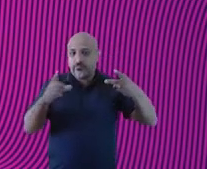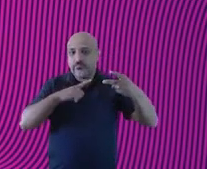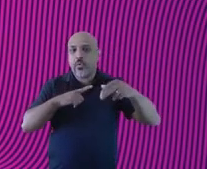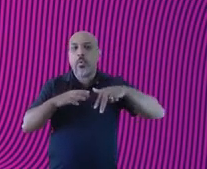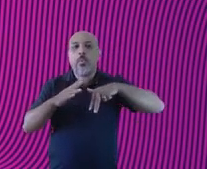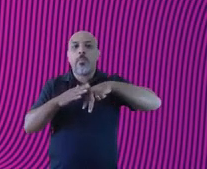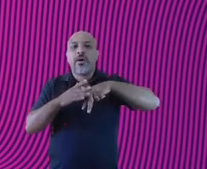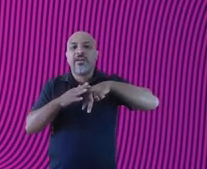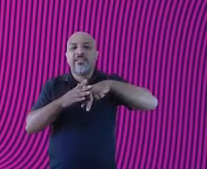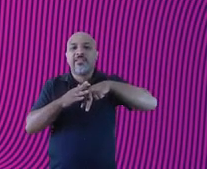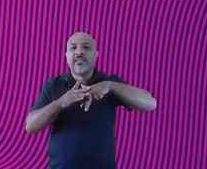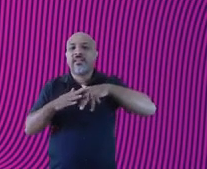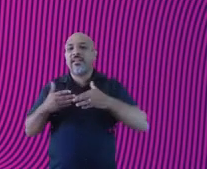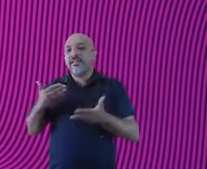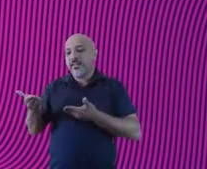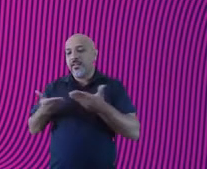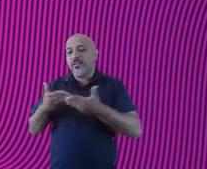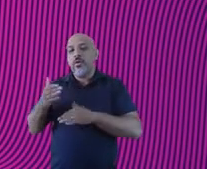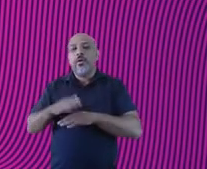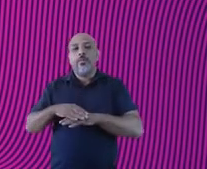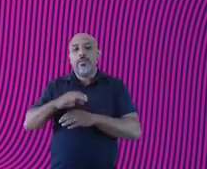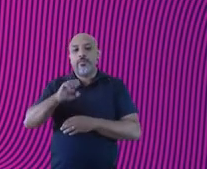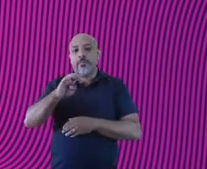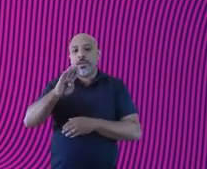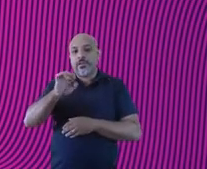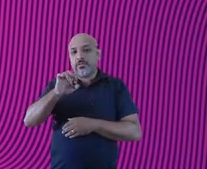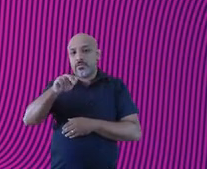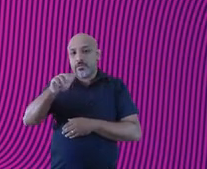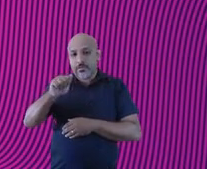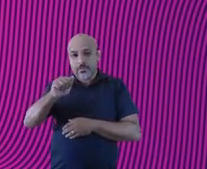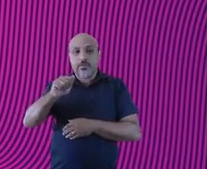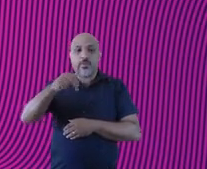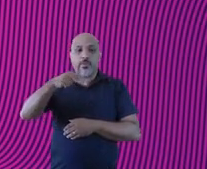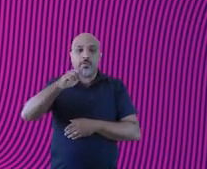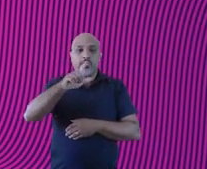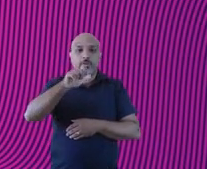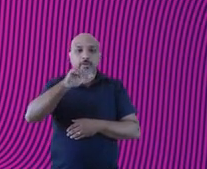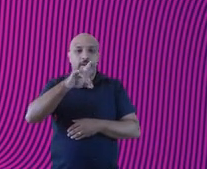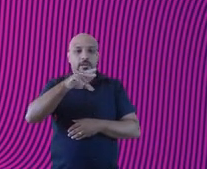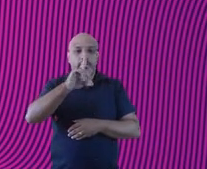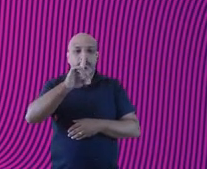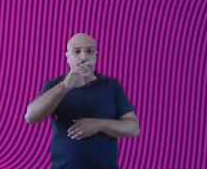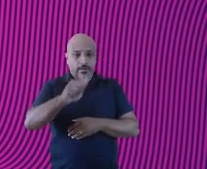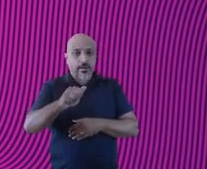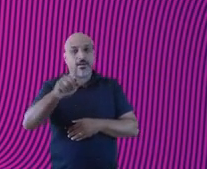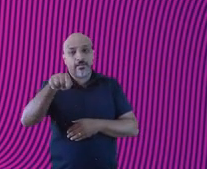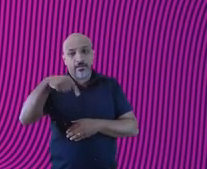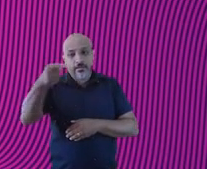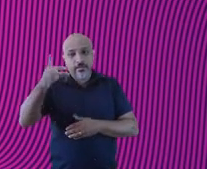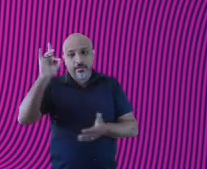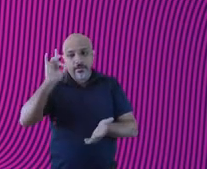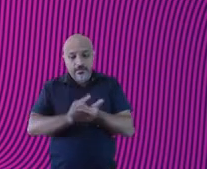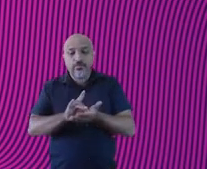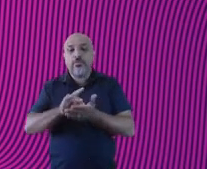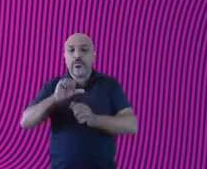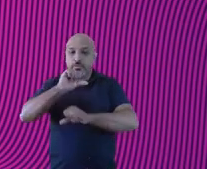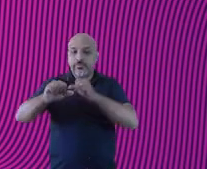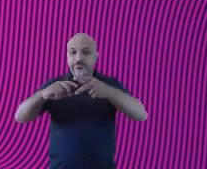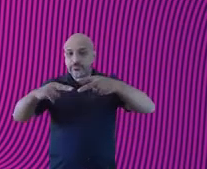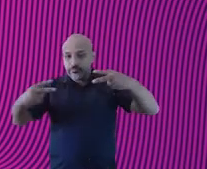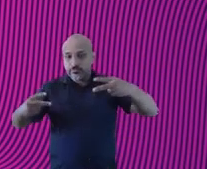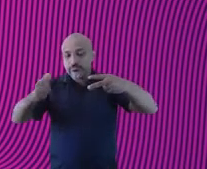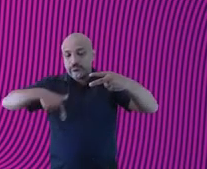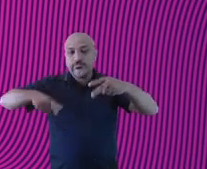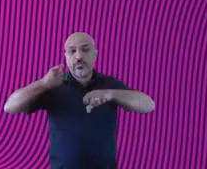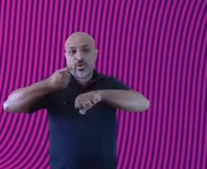que foi tratado só com dexametasona e talidomida e que seguido de consolidação com transplante autólogo de medula